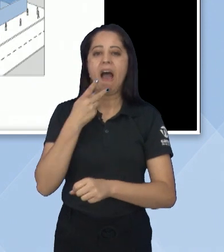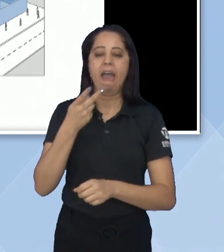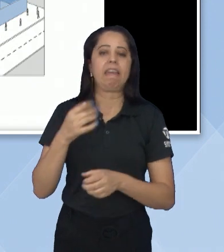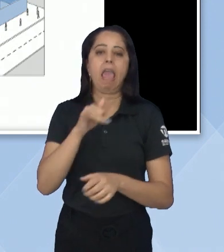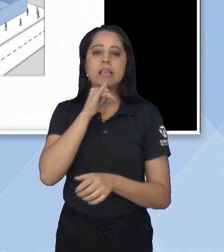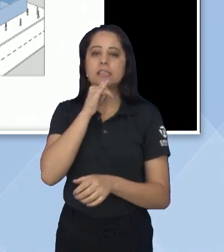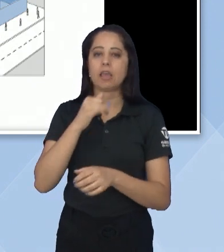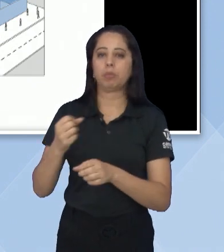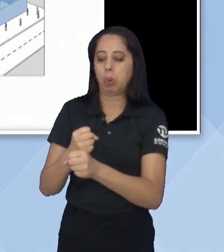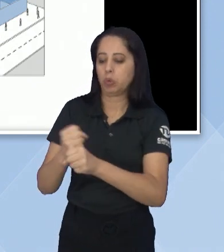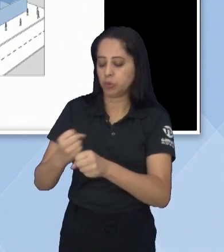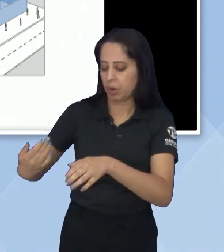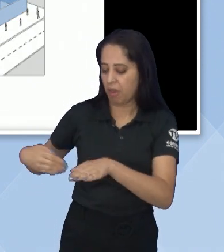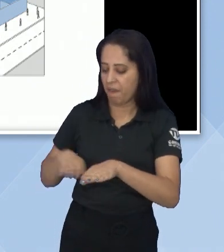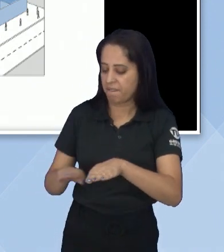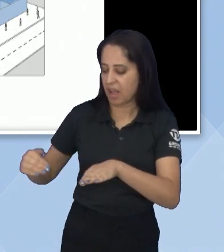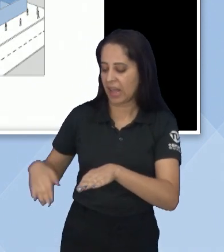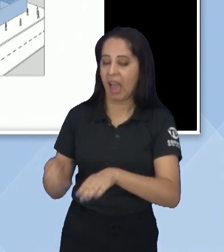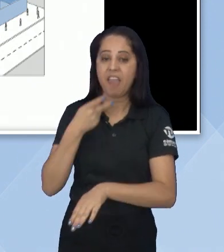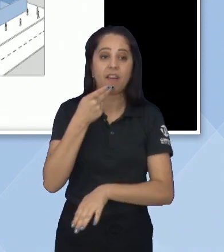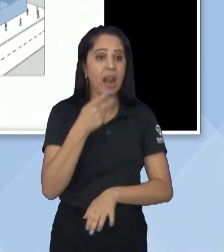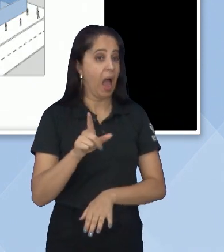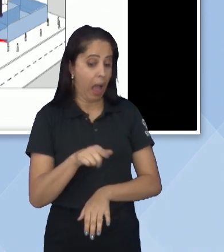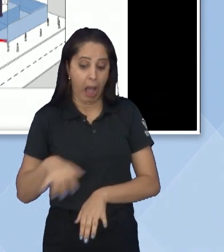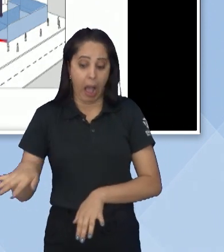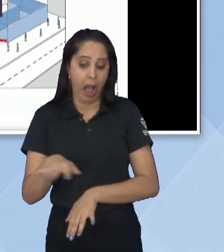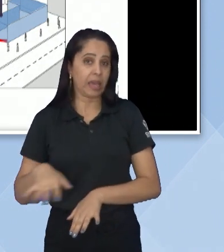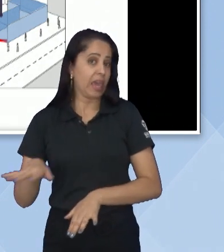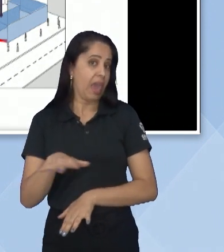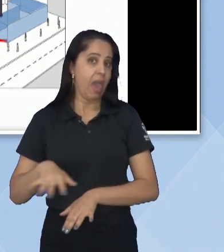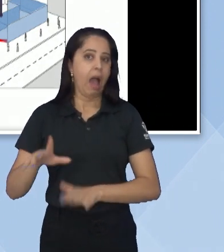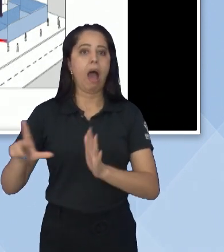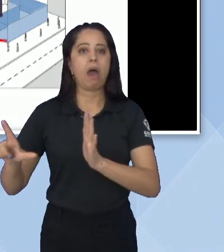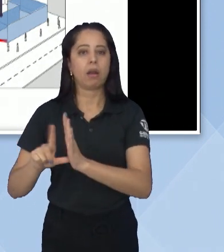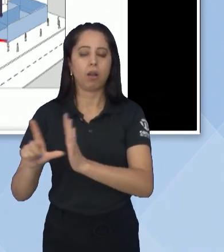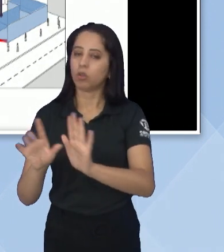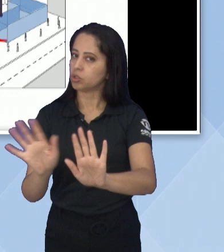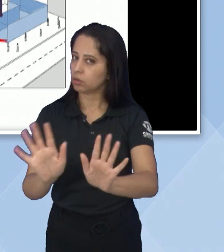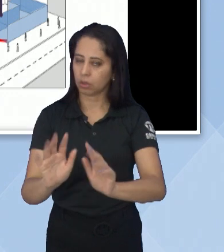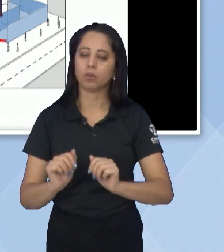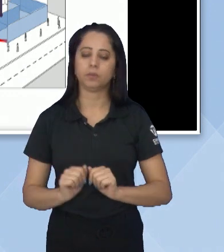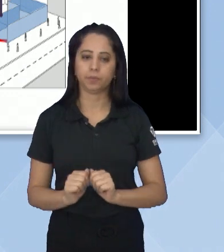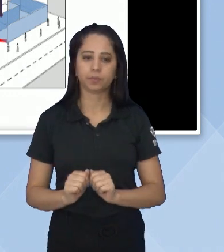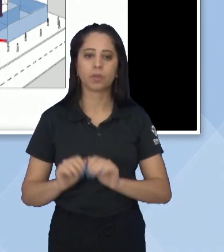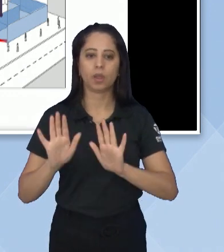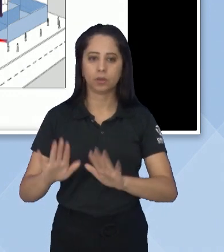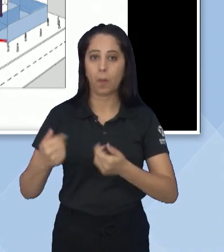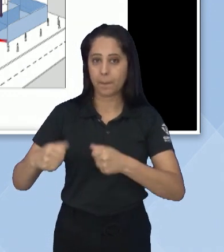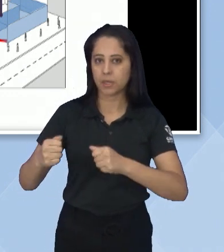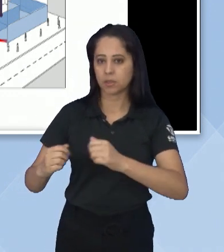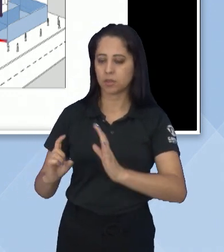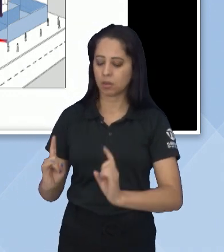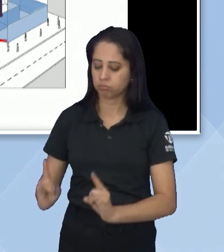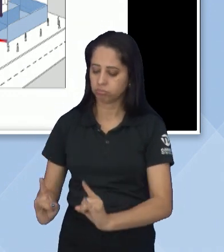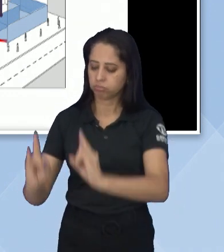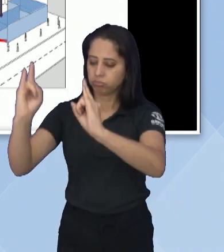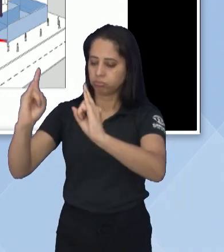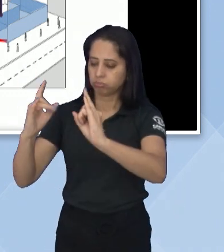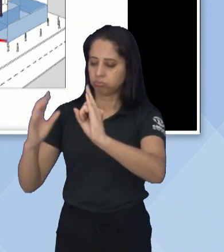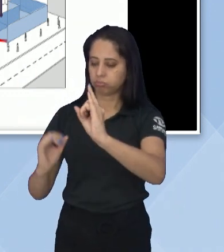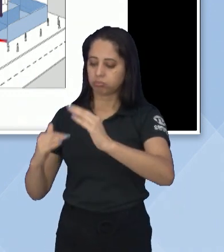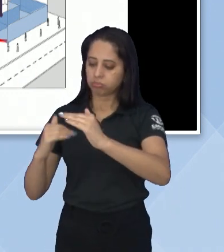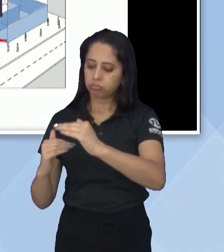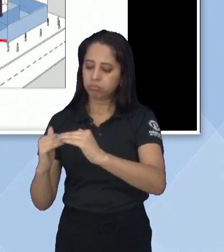é o comercial não é então a gente está de vagas estacionamento para caracterizar esse percentual de 15%